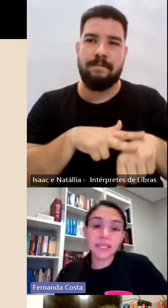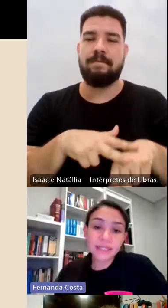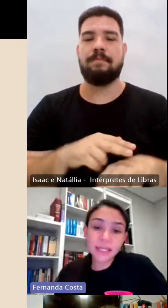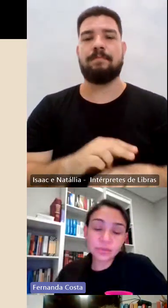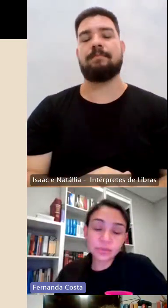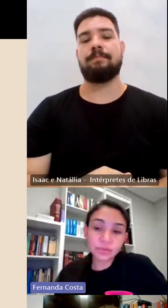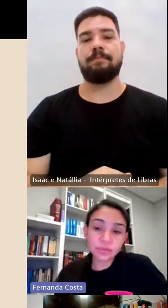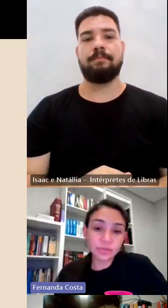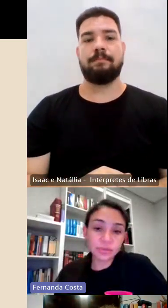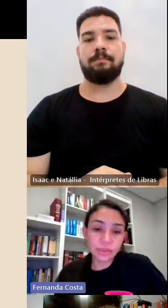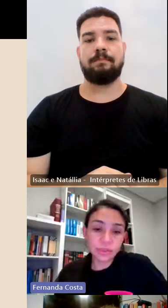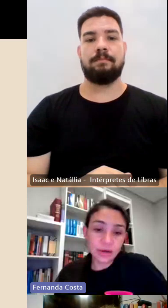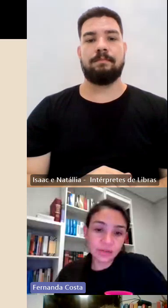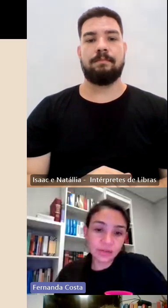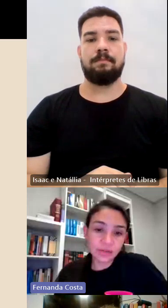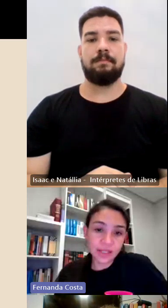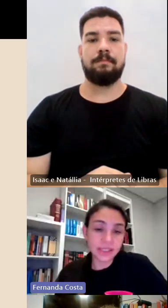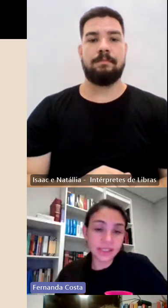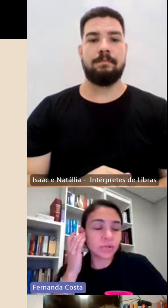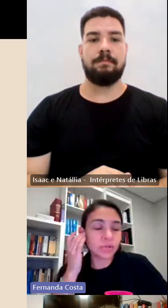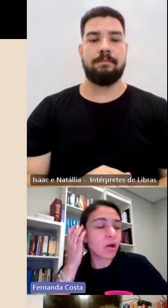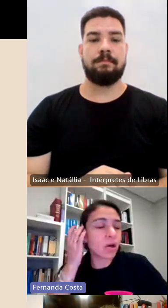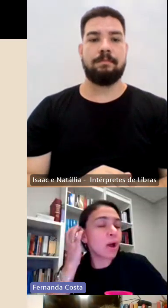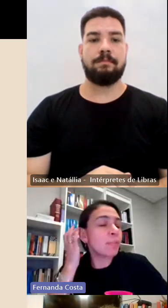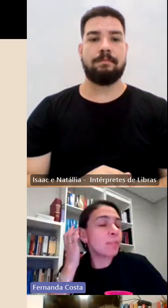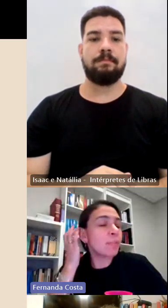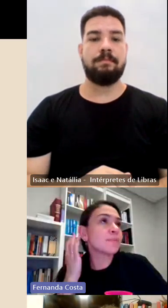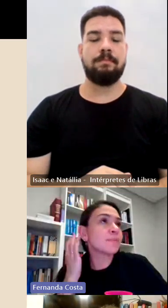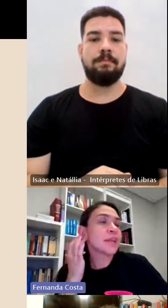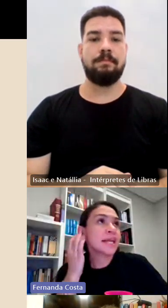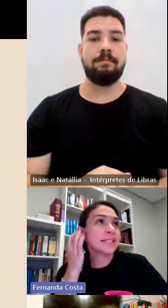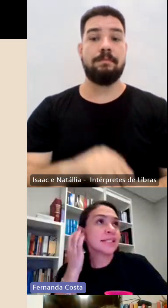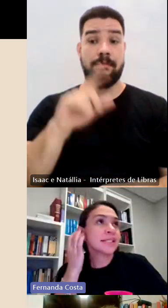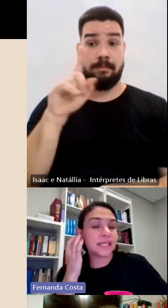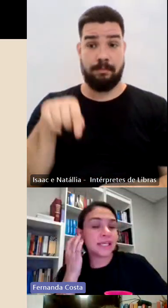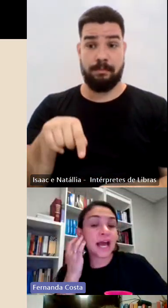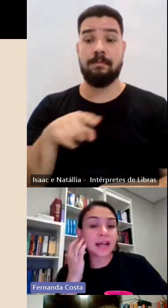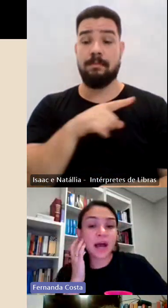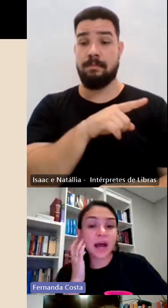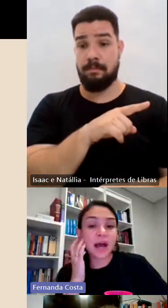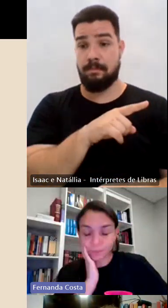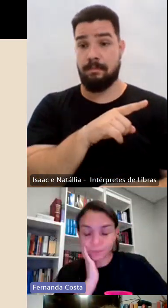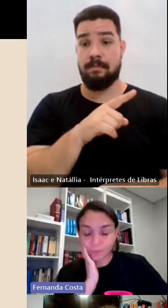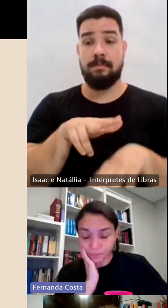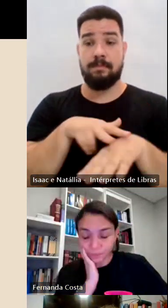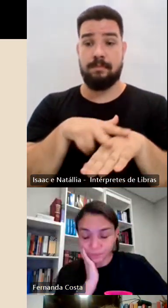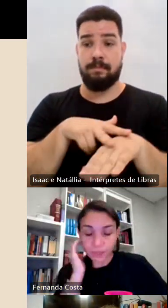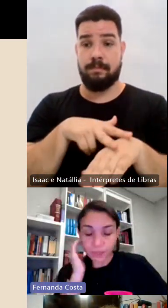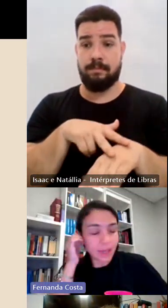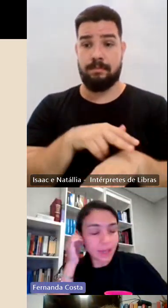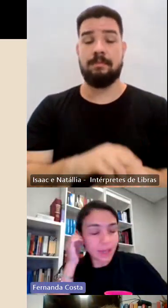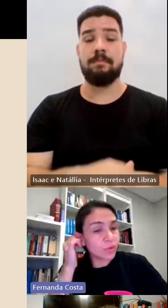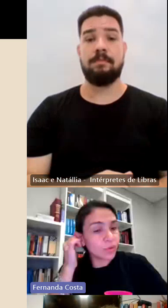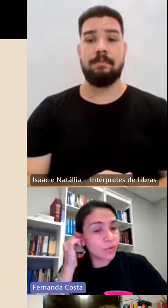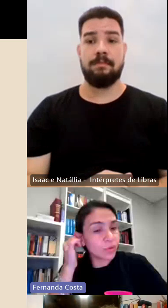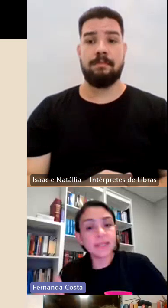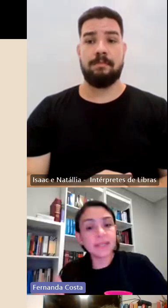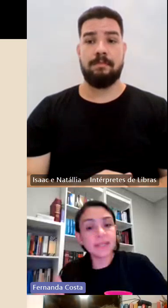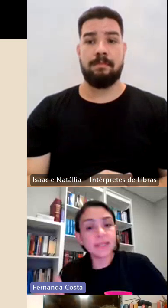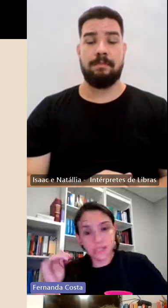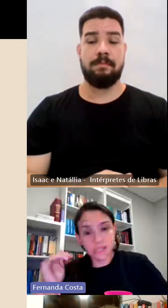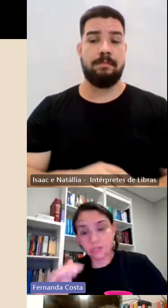aqui dentro da nossa face. Então, logo após esse canal